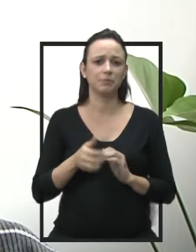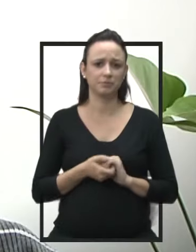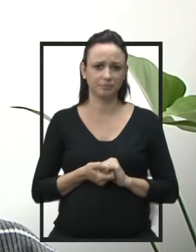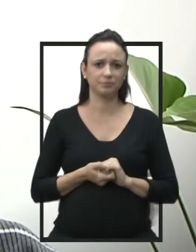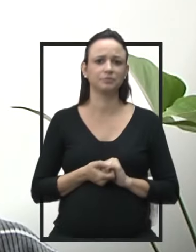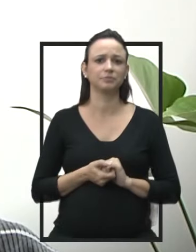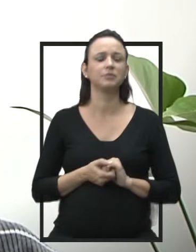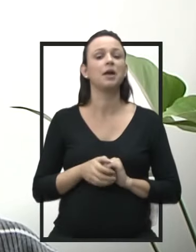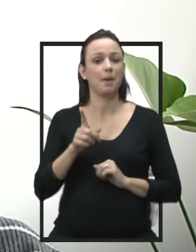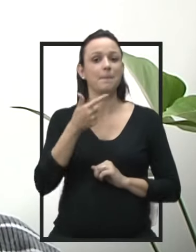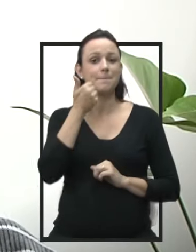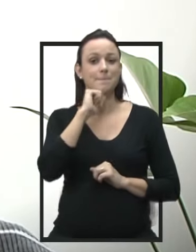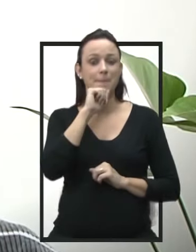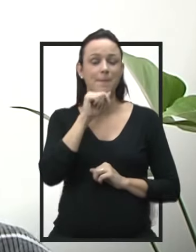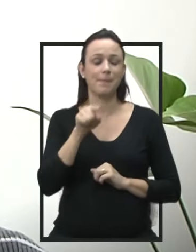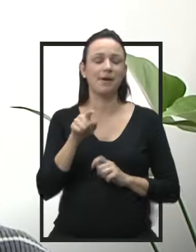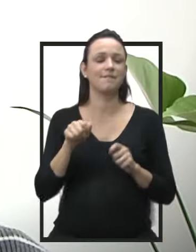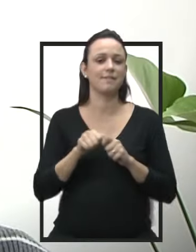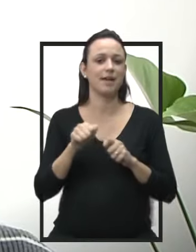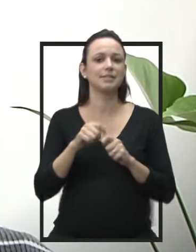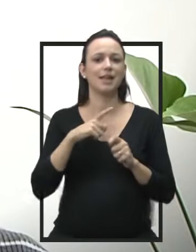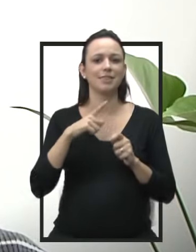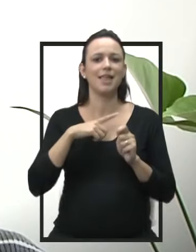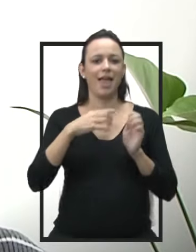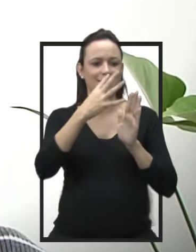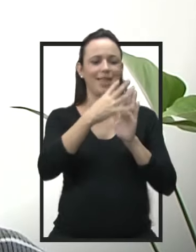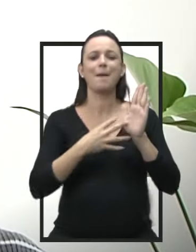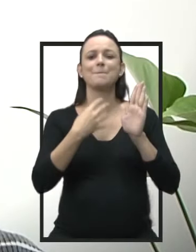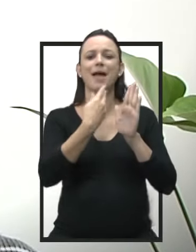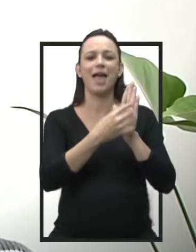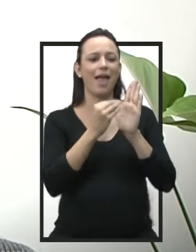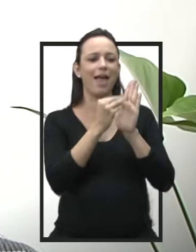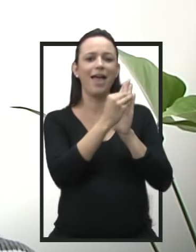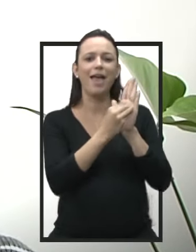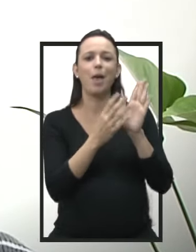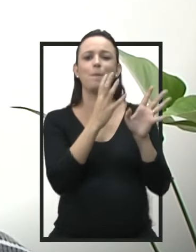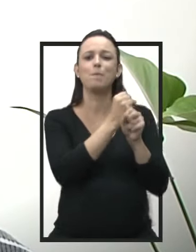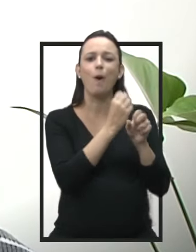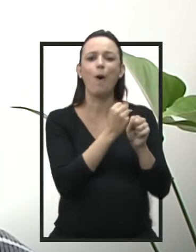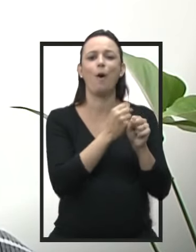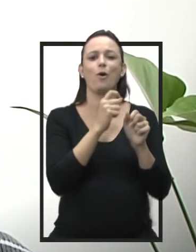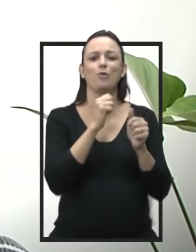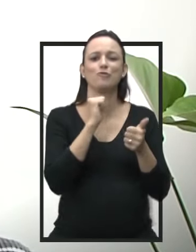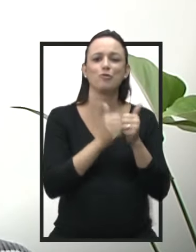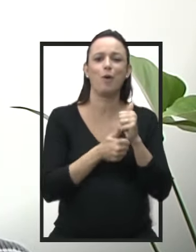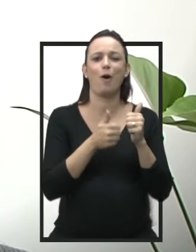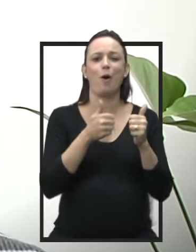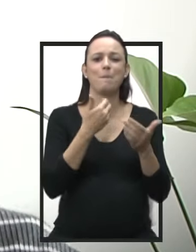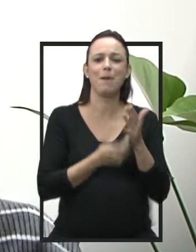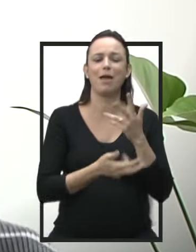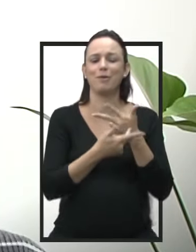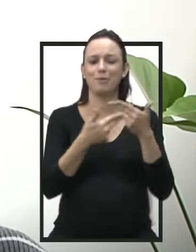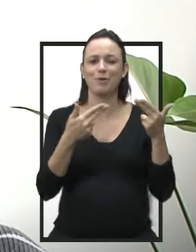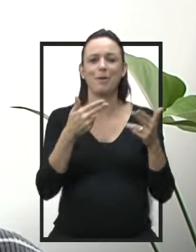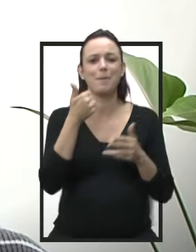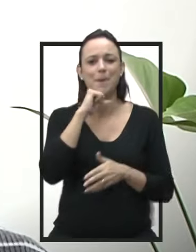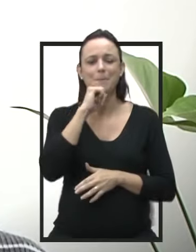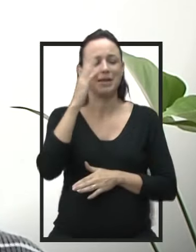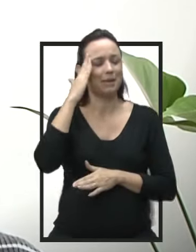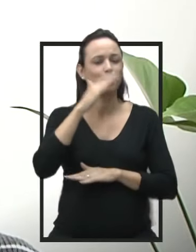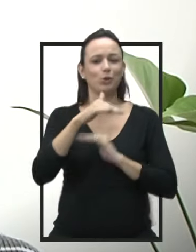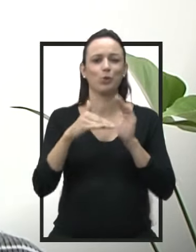Sua mãe fazia as tabelas do 15? Fazia, ela tinha todas as tabelas, sabia com quem ia jogar, com quem não ia, pontos ganhos, pontos perdidos. Ela